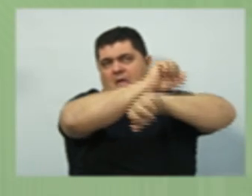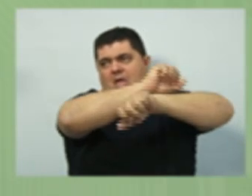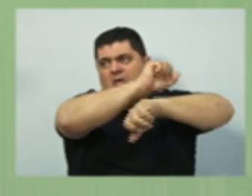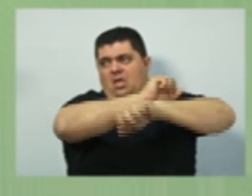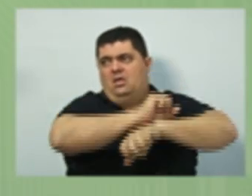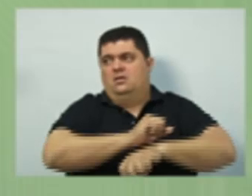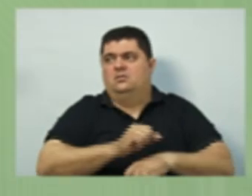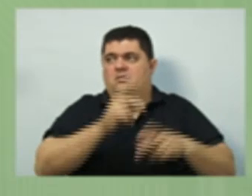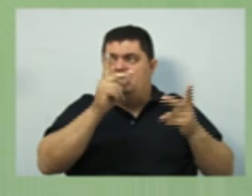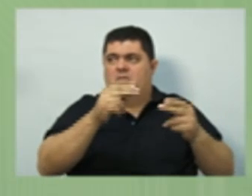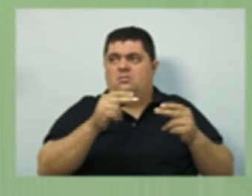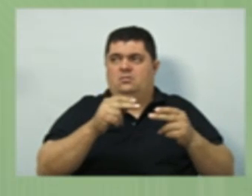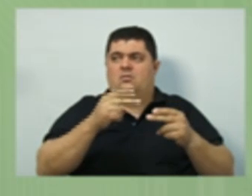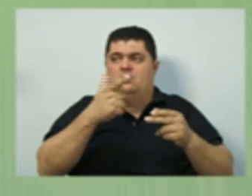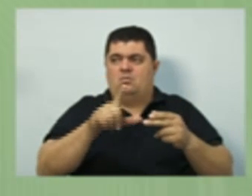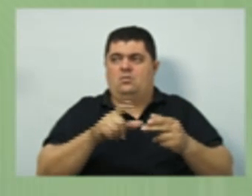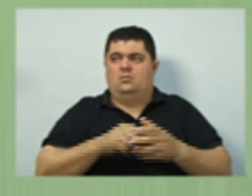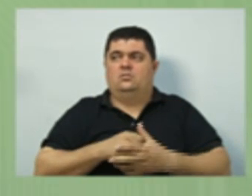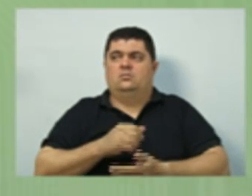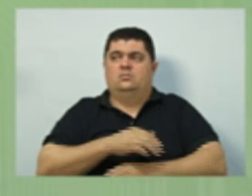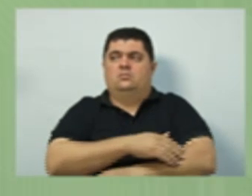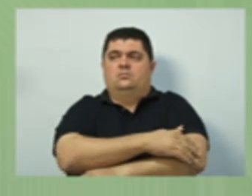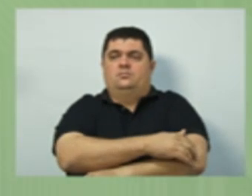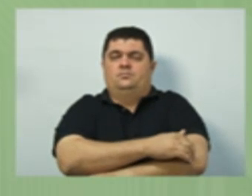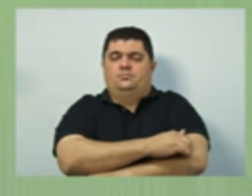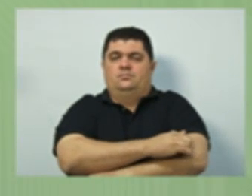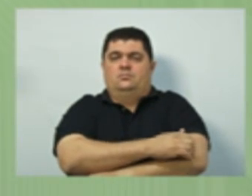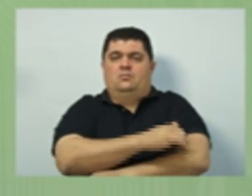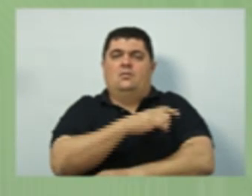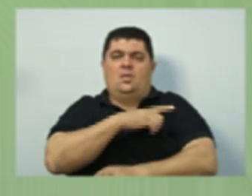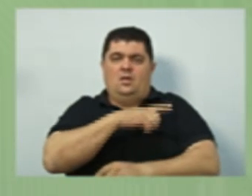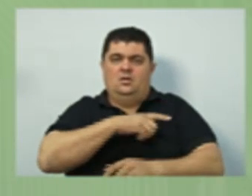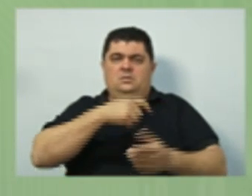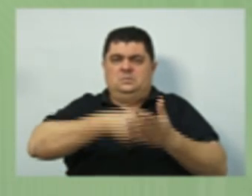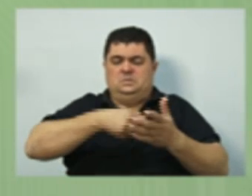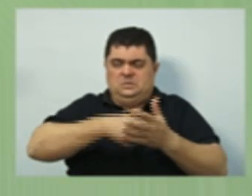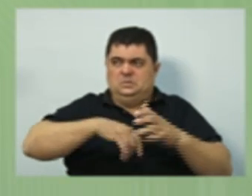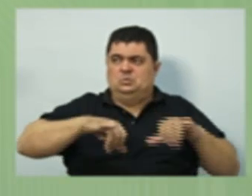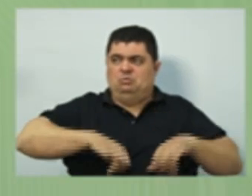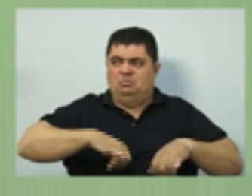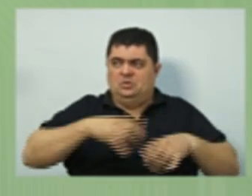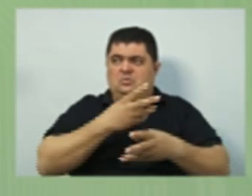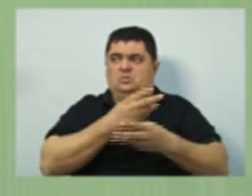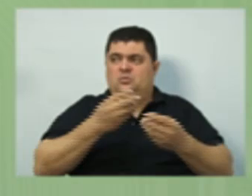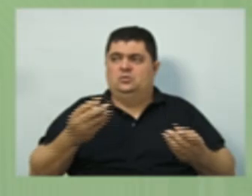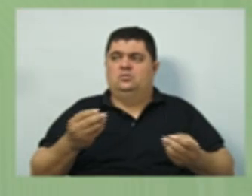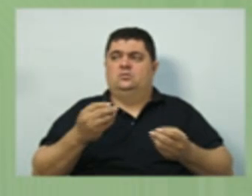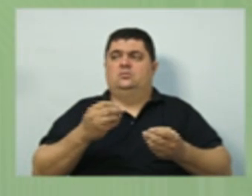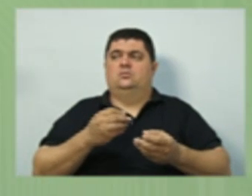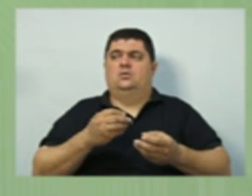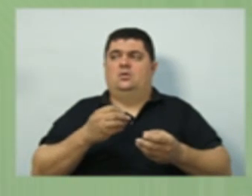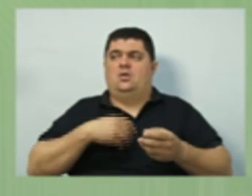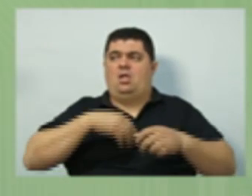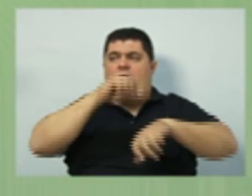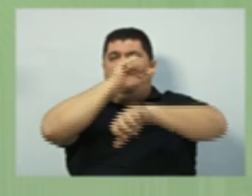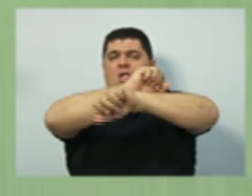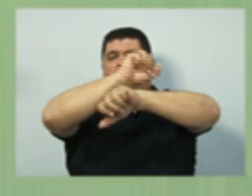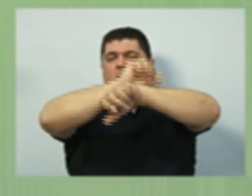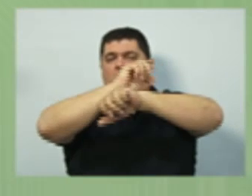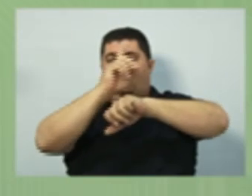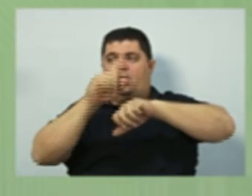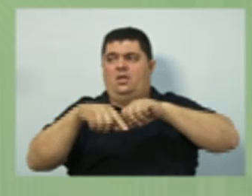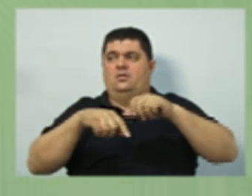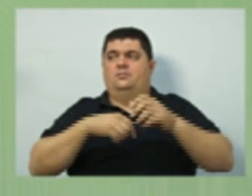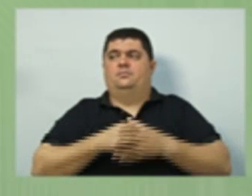aqui embaixo. Este aqui embaixo, sim, este está sofrendo. E é um escravo, vamos dizer assim.